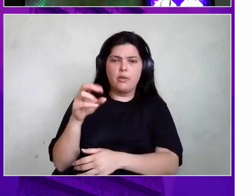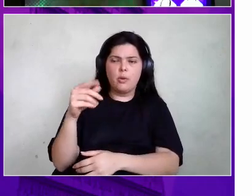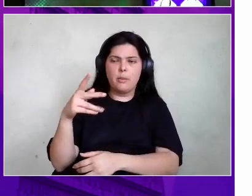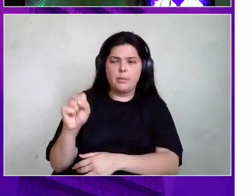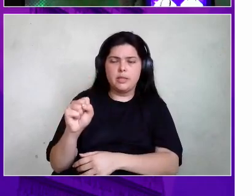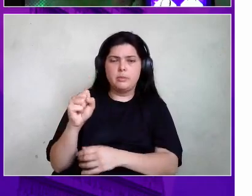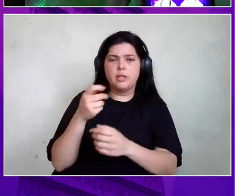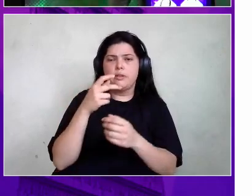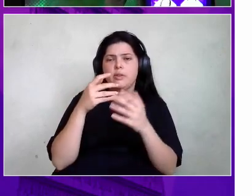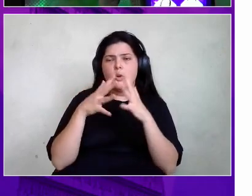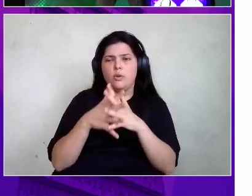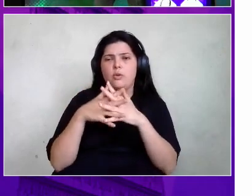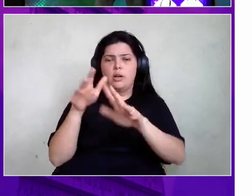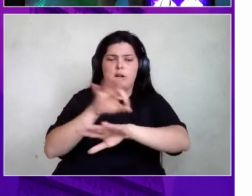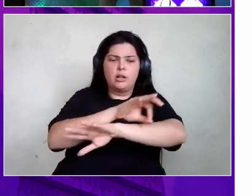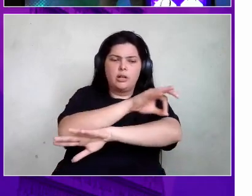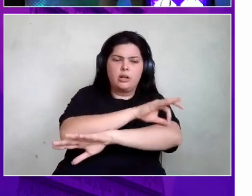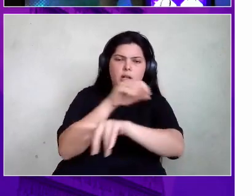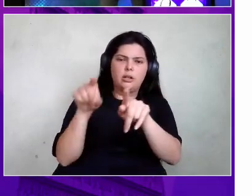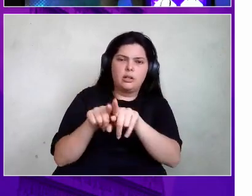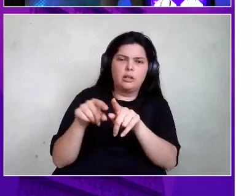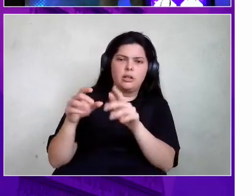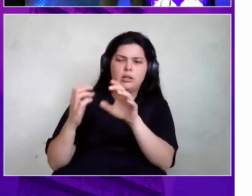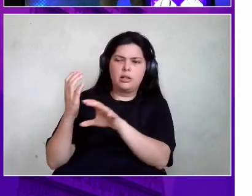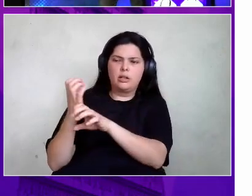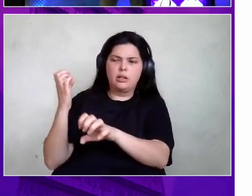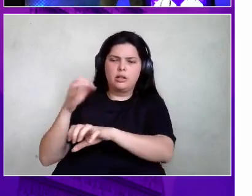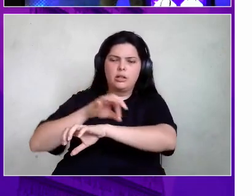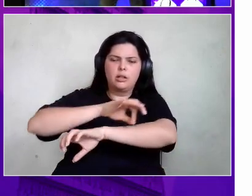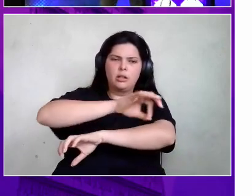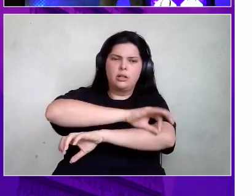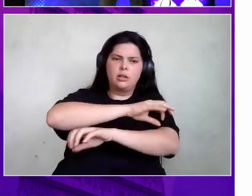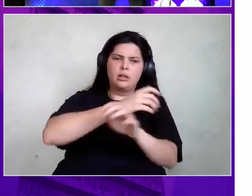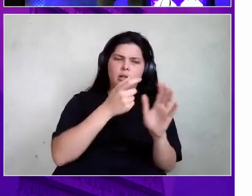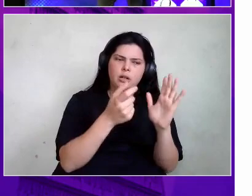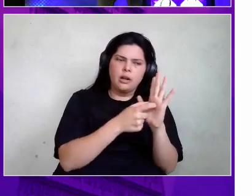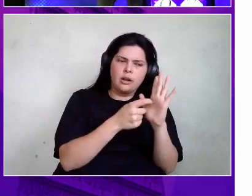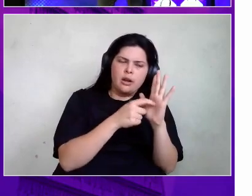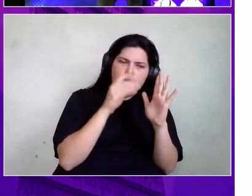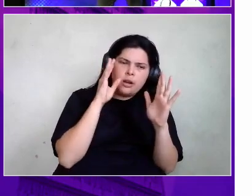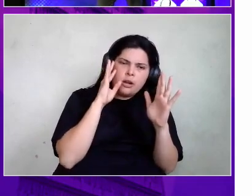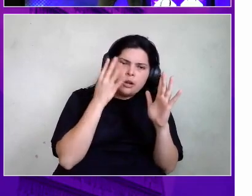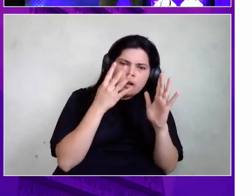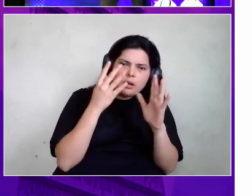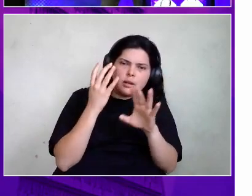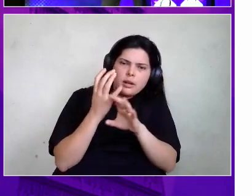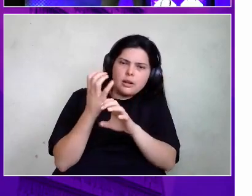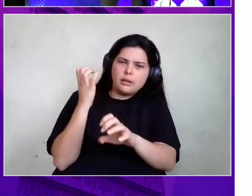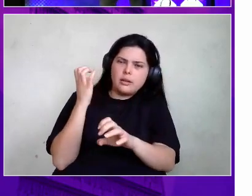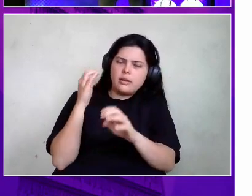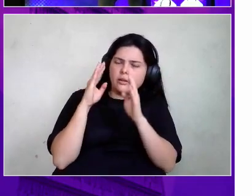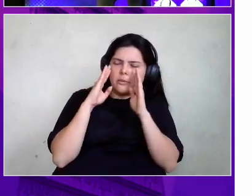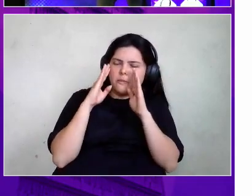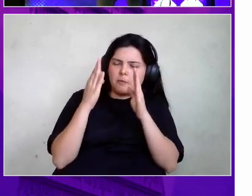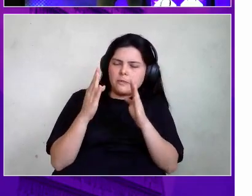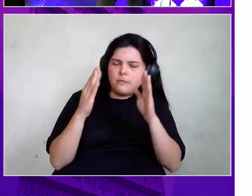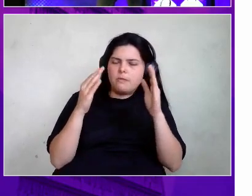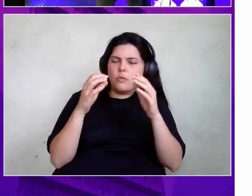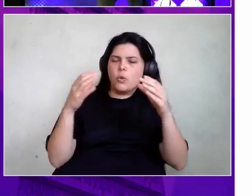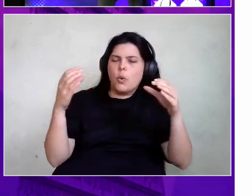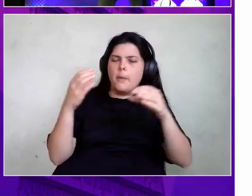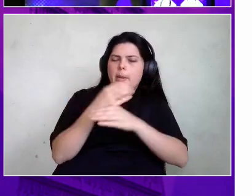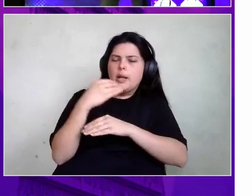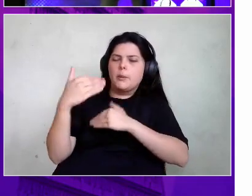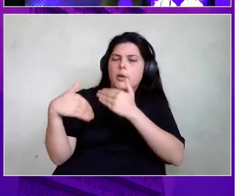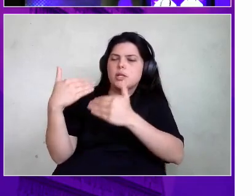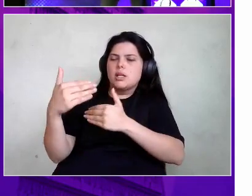o engenheiro de software. O arquiteto de software vai arquitetar o software, a solução. O engenheiro, ele vai focar em todo esse processo.